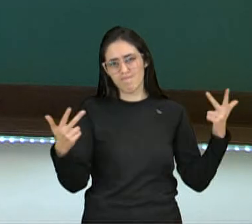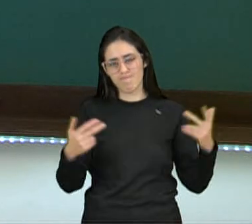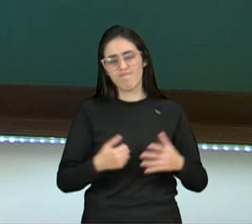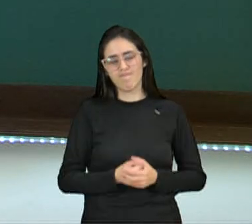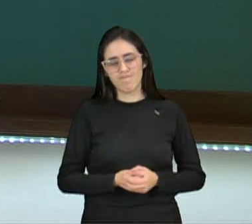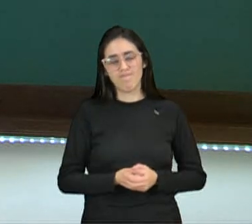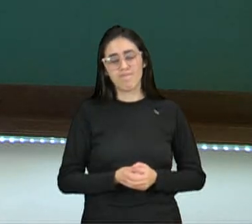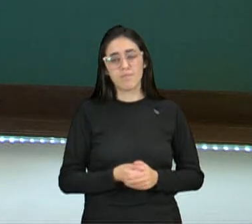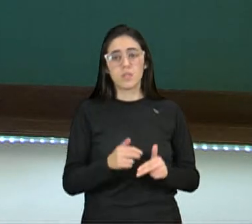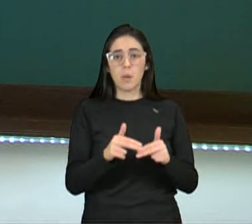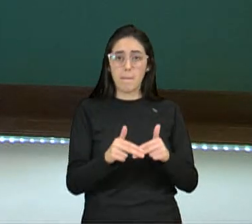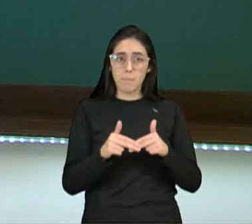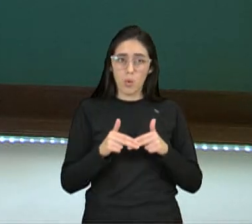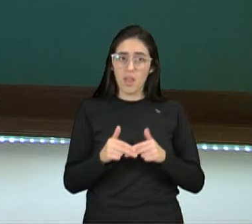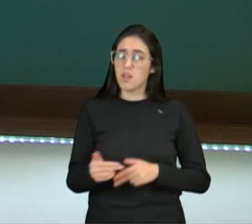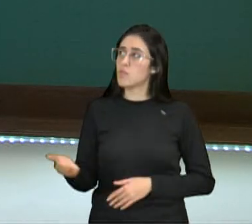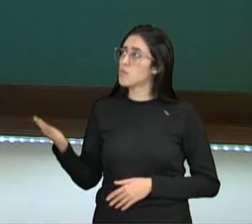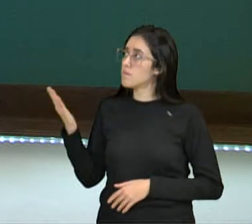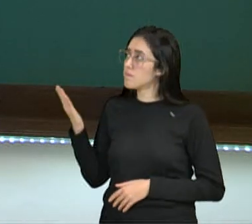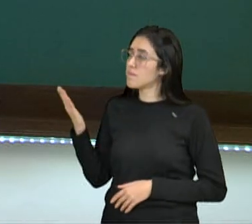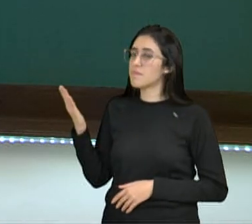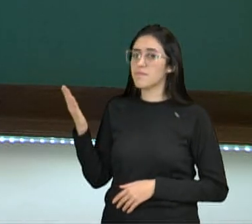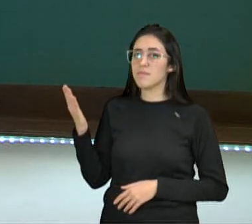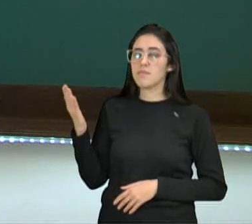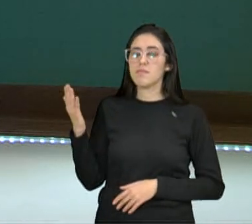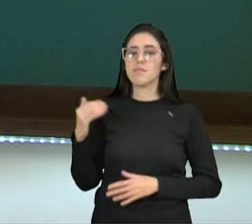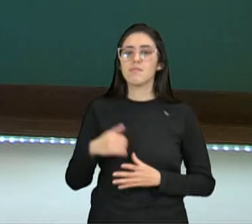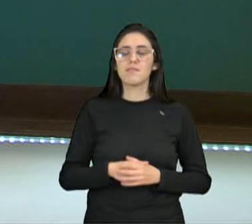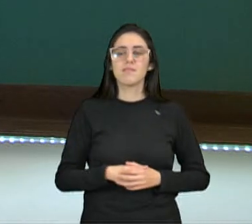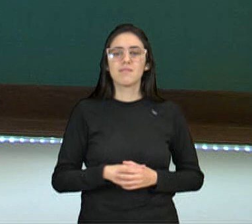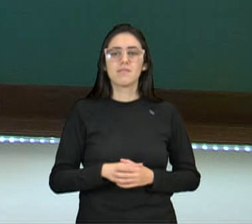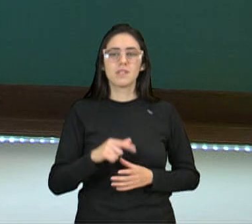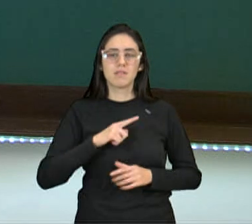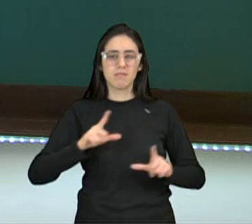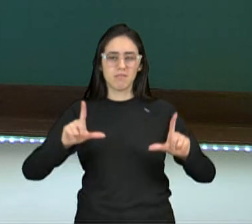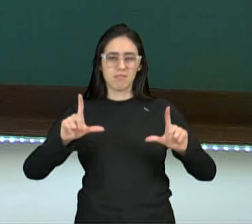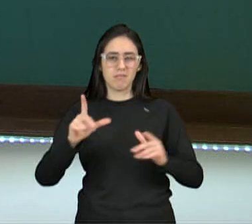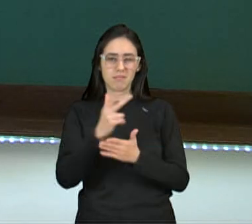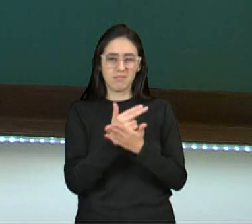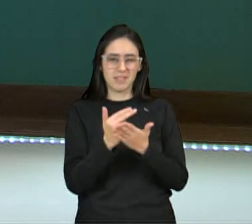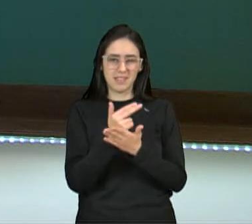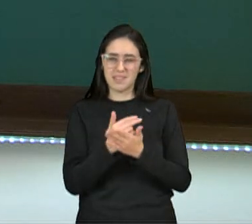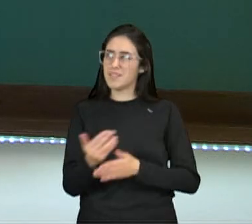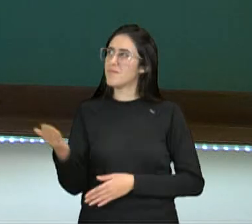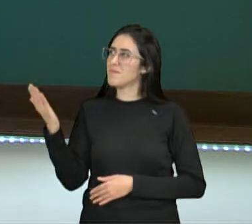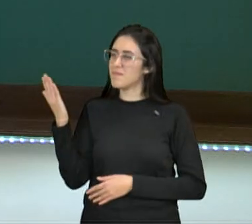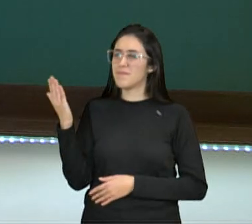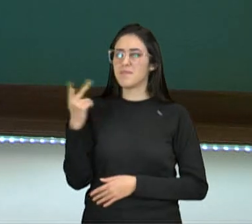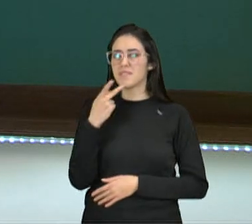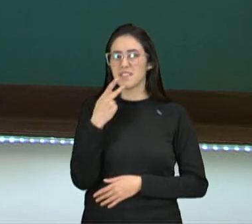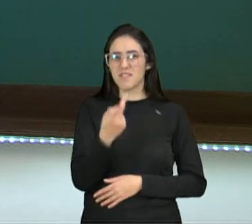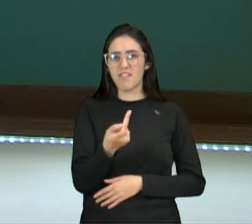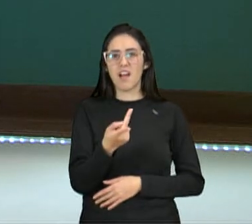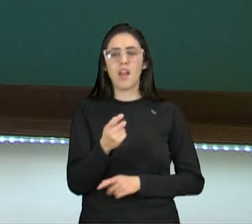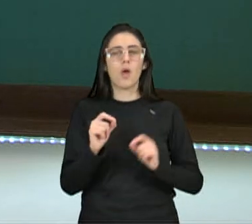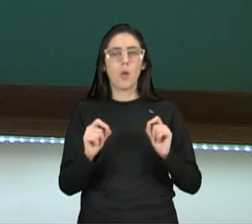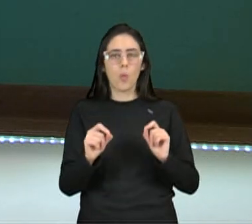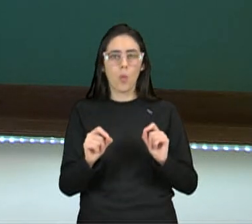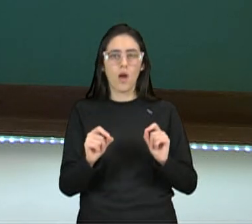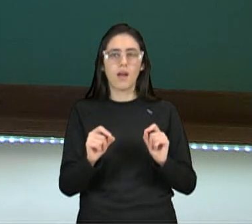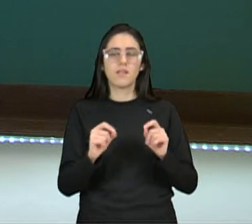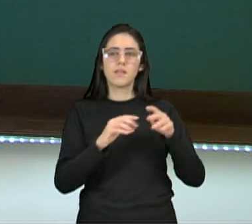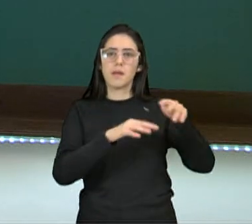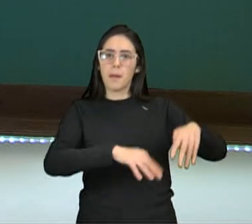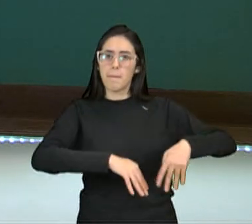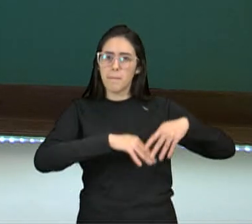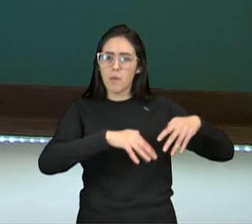soja. Por isso, ali nós vamos ter, né, a charge que dá essa ideia para nós, atividade de